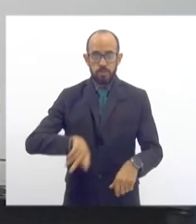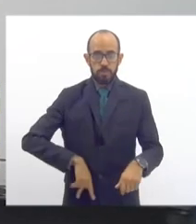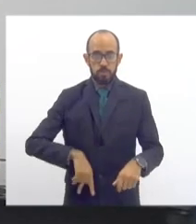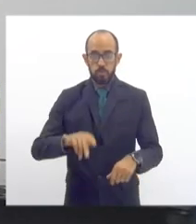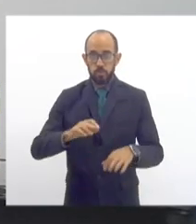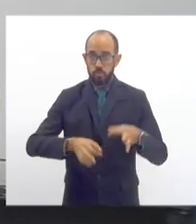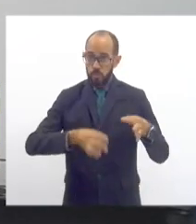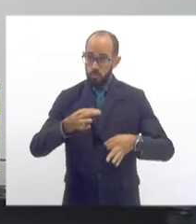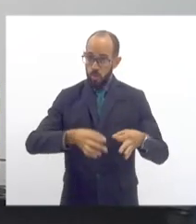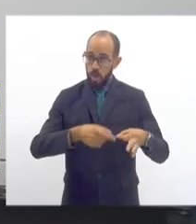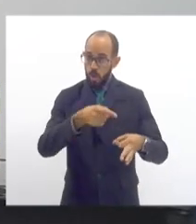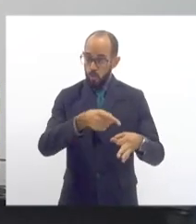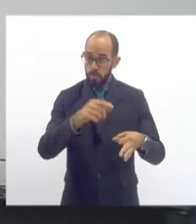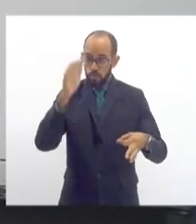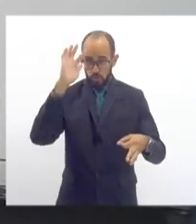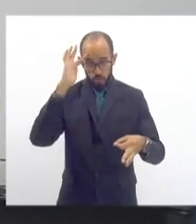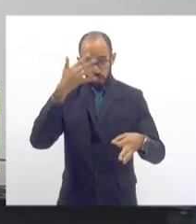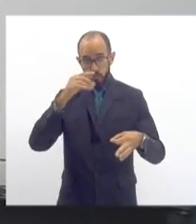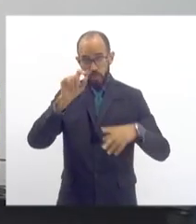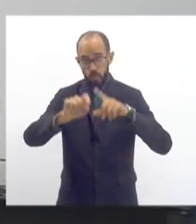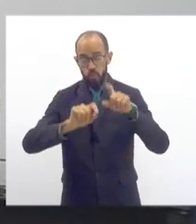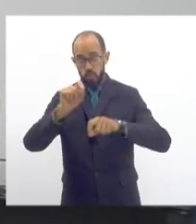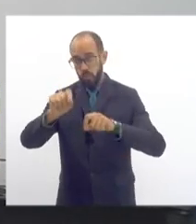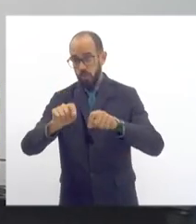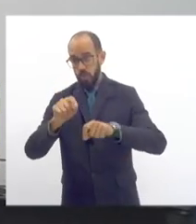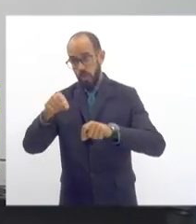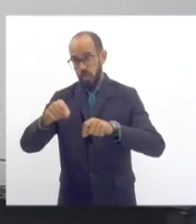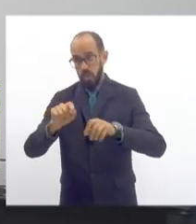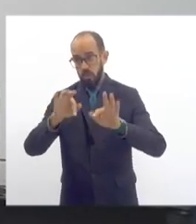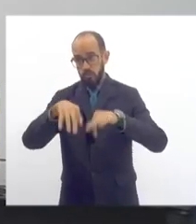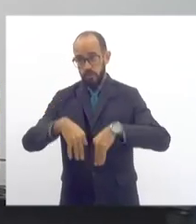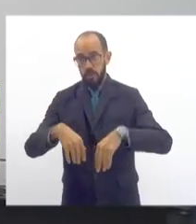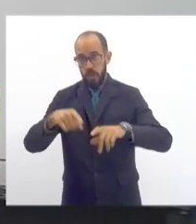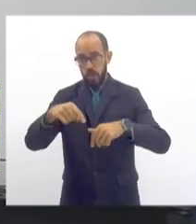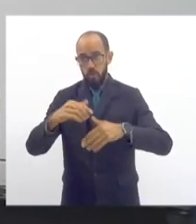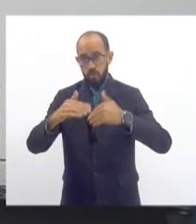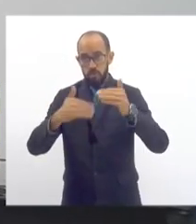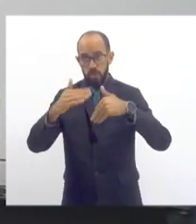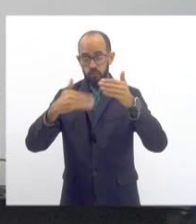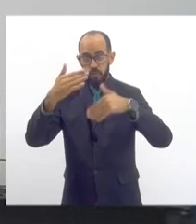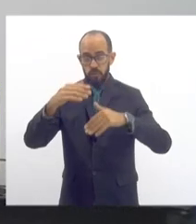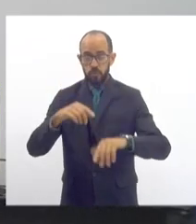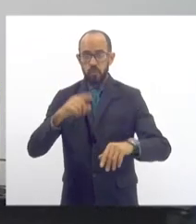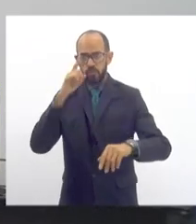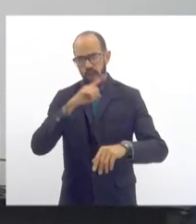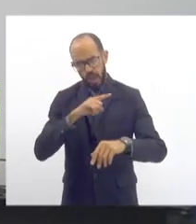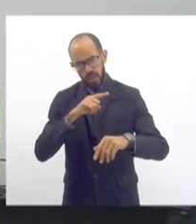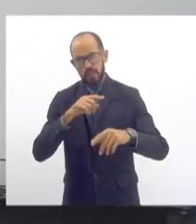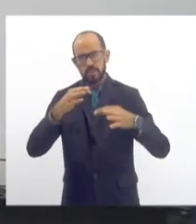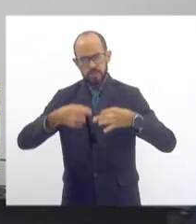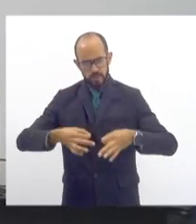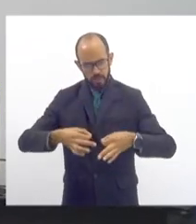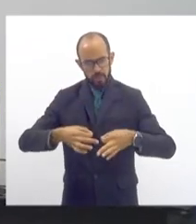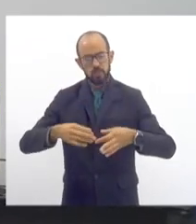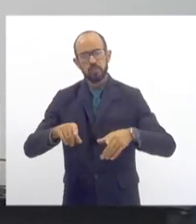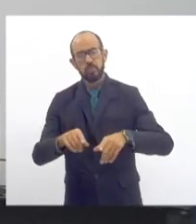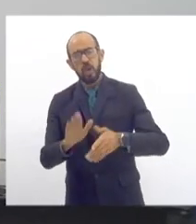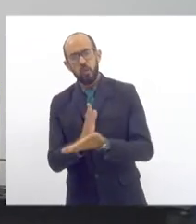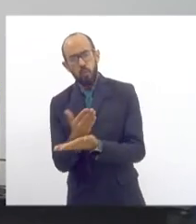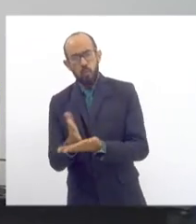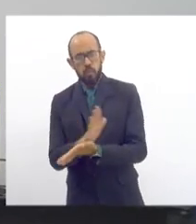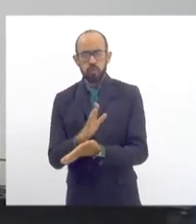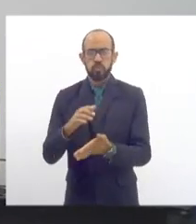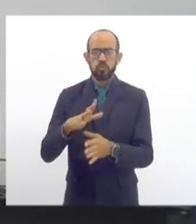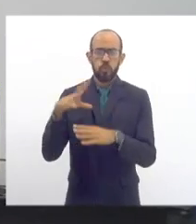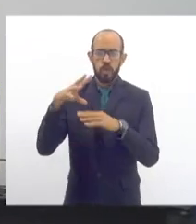pontos, resumiu-se a questão final de todos os avanços que nós tentamos, lógico, com erros e acertos, mas todos os avanços finais ficaram resumidos